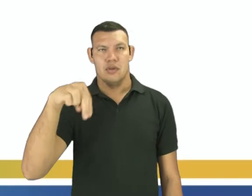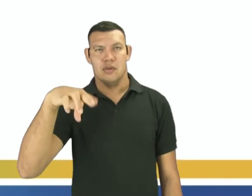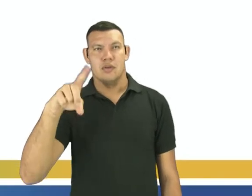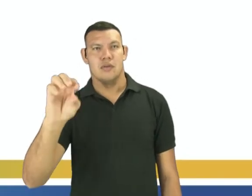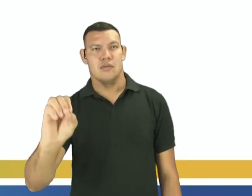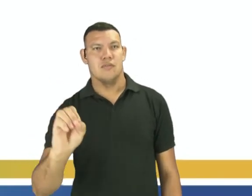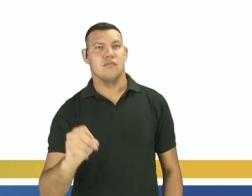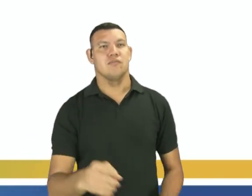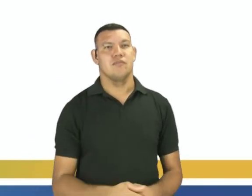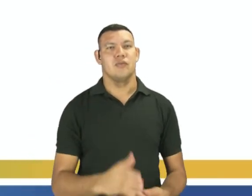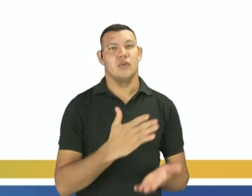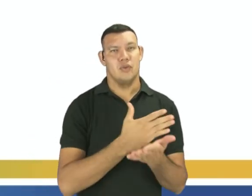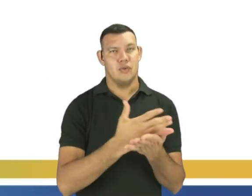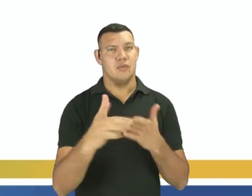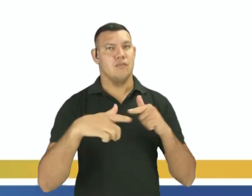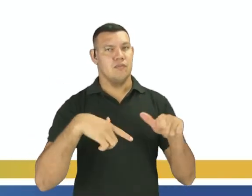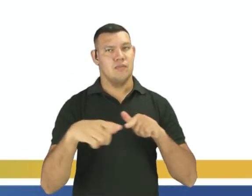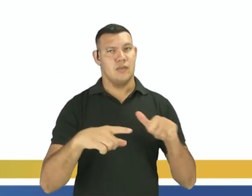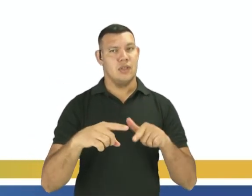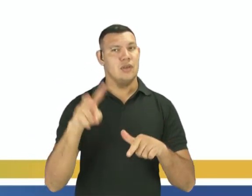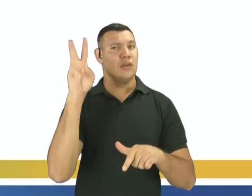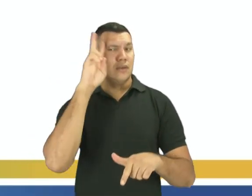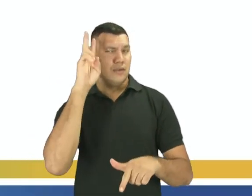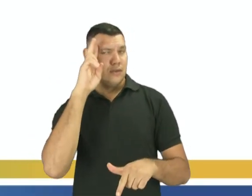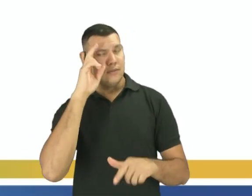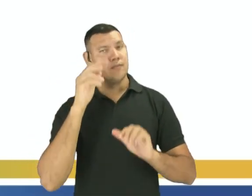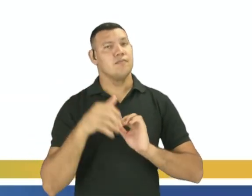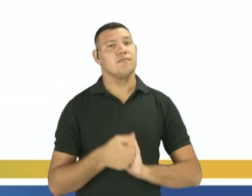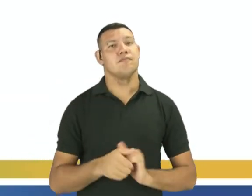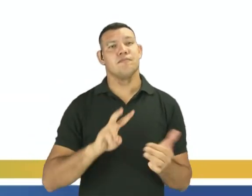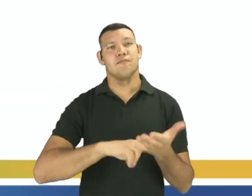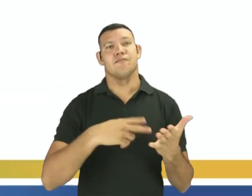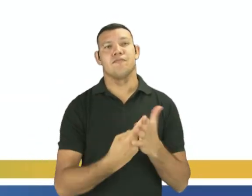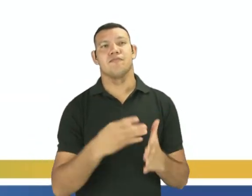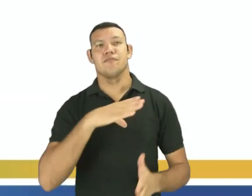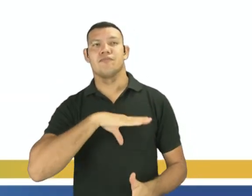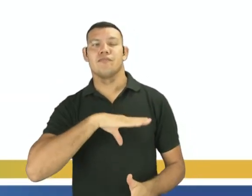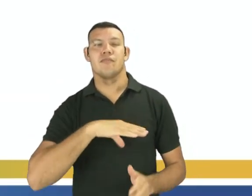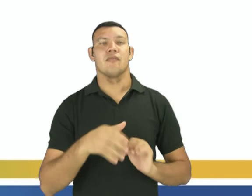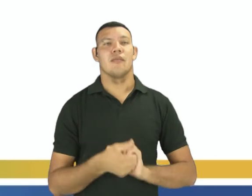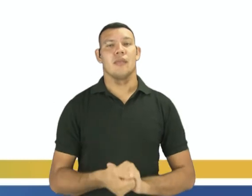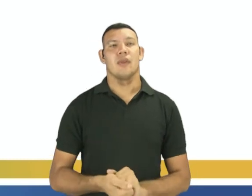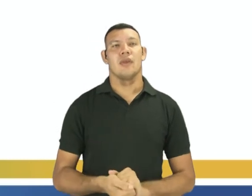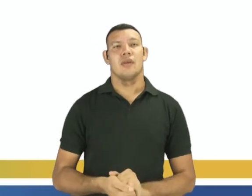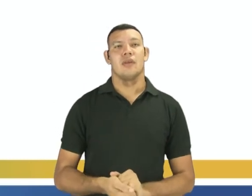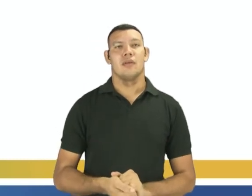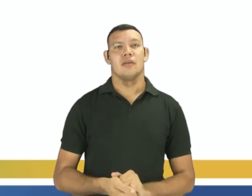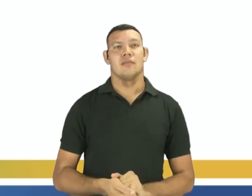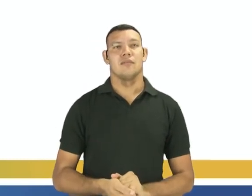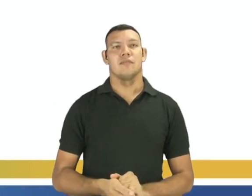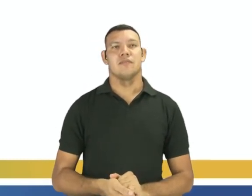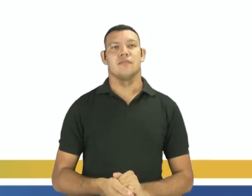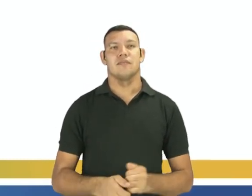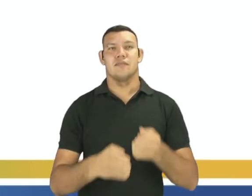de sentido, tá certo? Vou deixar só um exemplo, e vamos passar para a próxima lista, que é a lista 4.